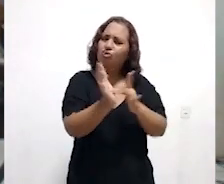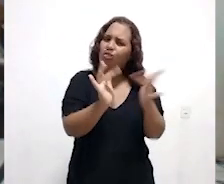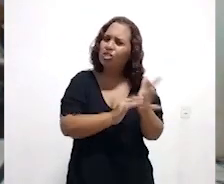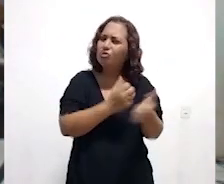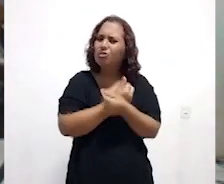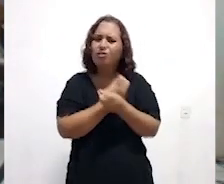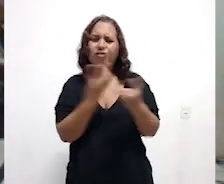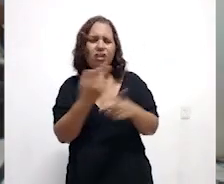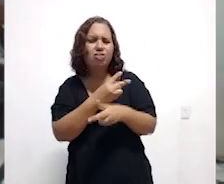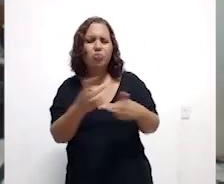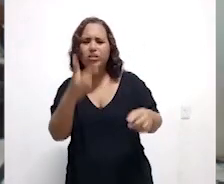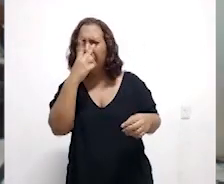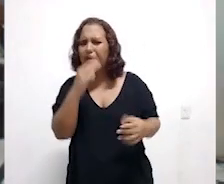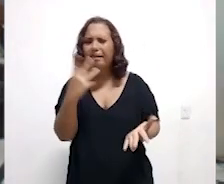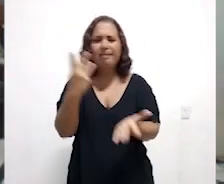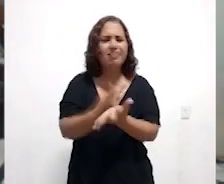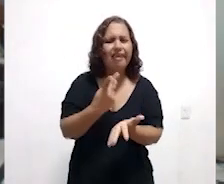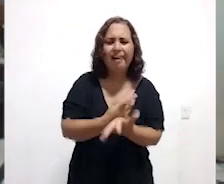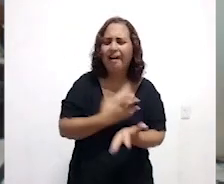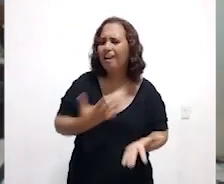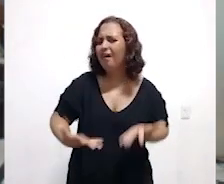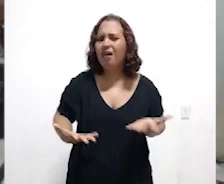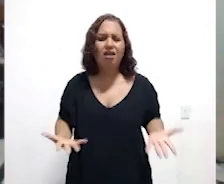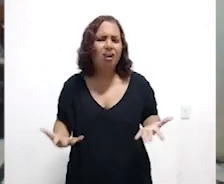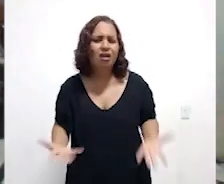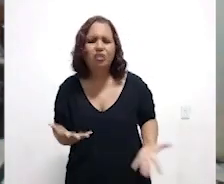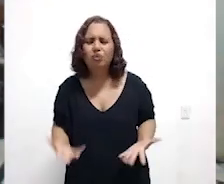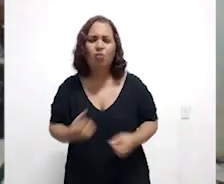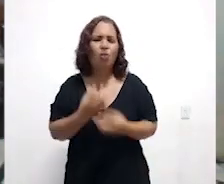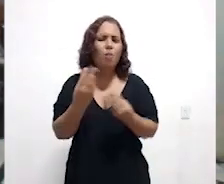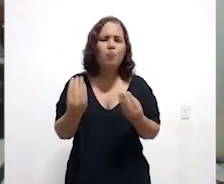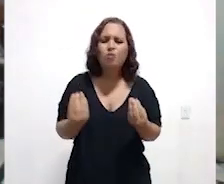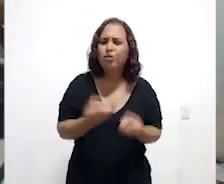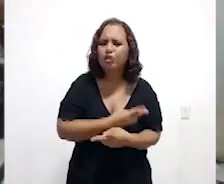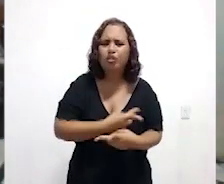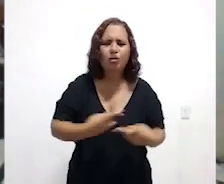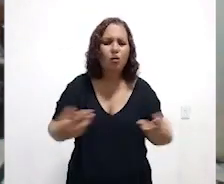ou muita coisa sai do nosso controle.